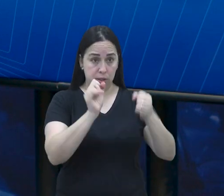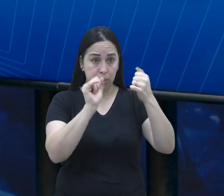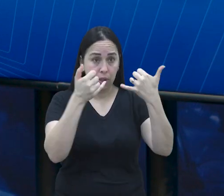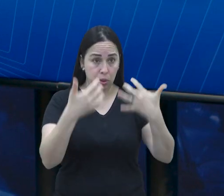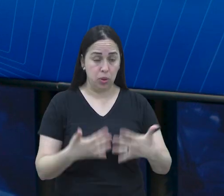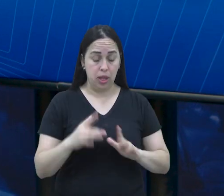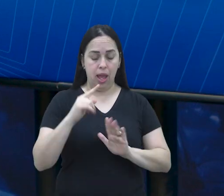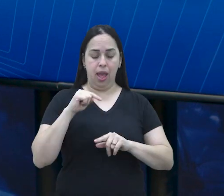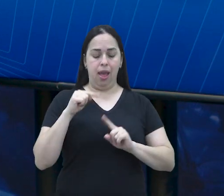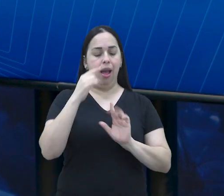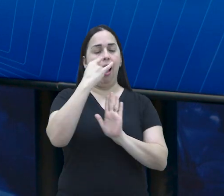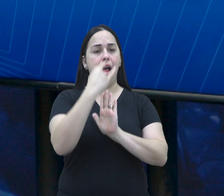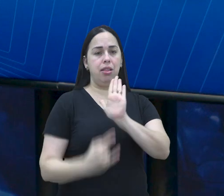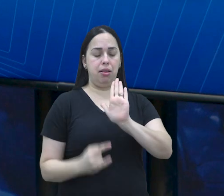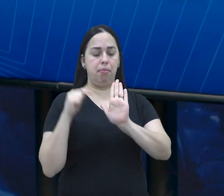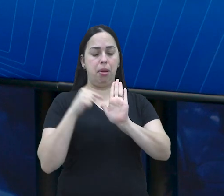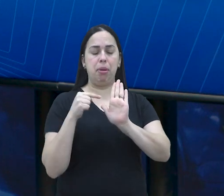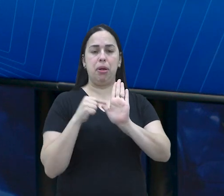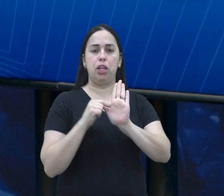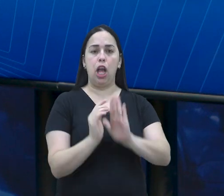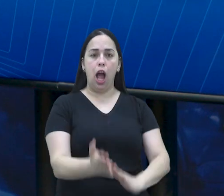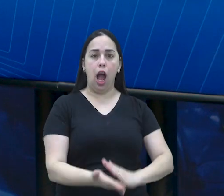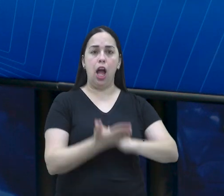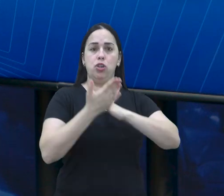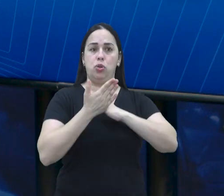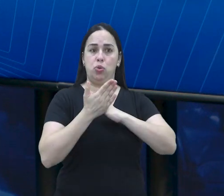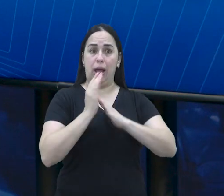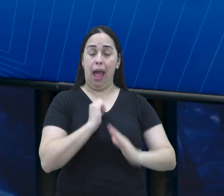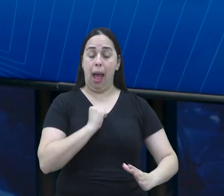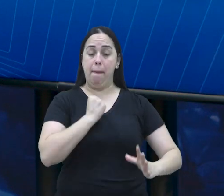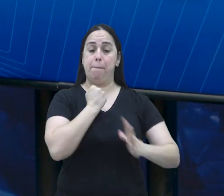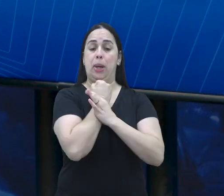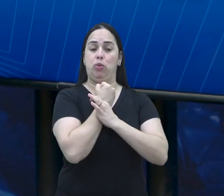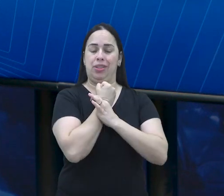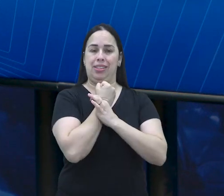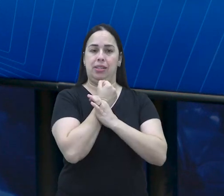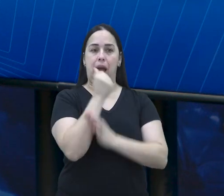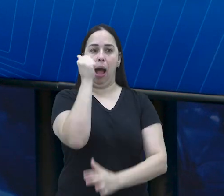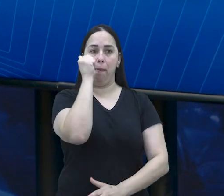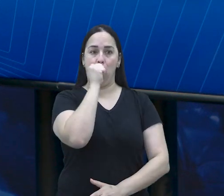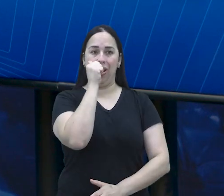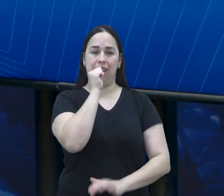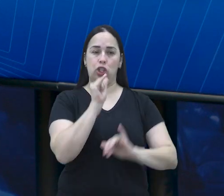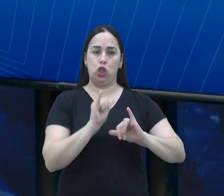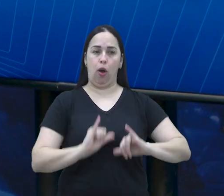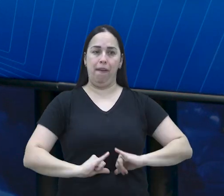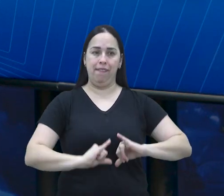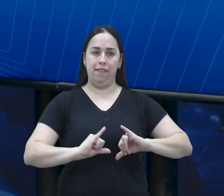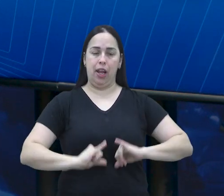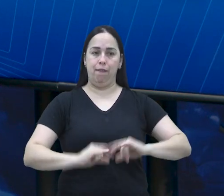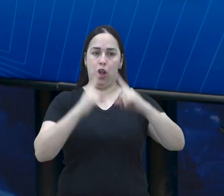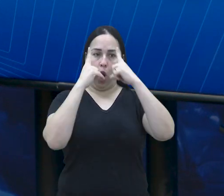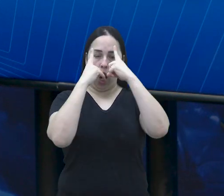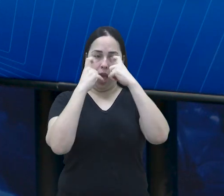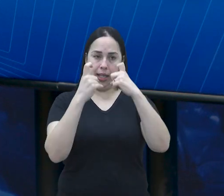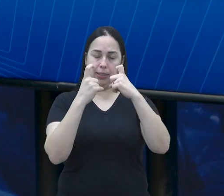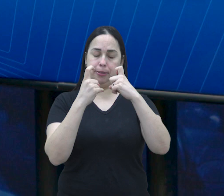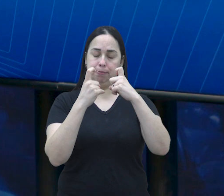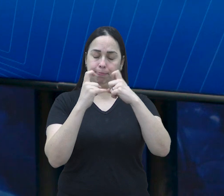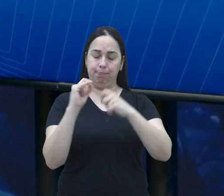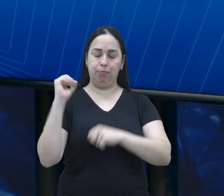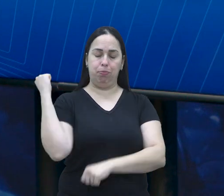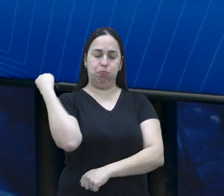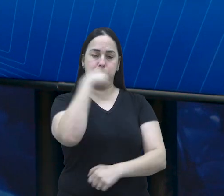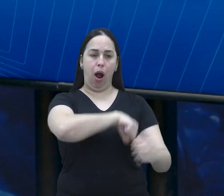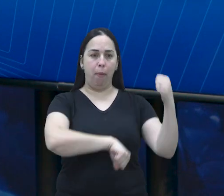disse, ela é um instrumento de prevenção e proteção à mulher vítima de violência, tá?